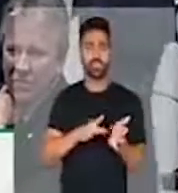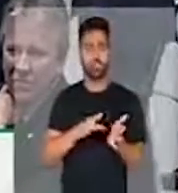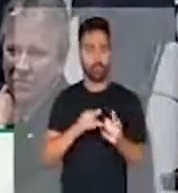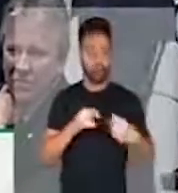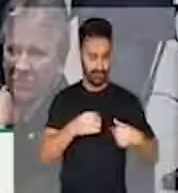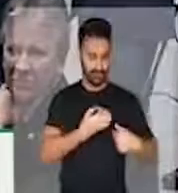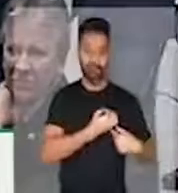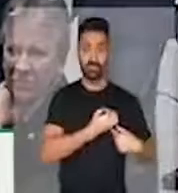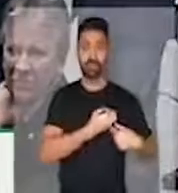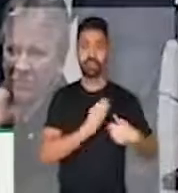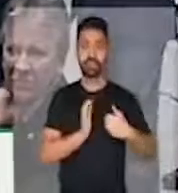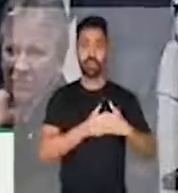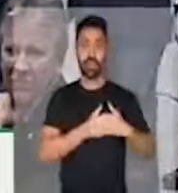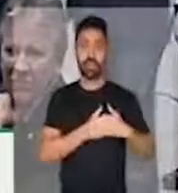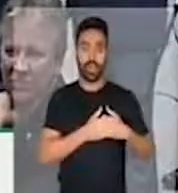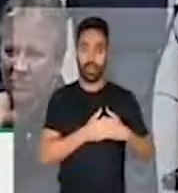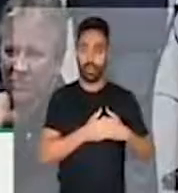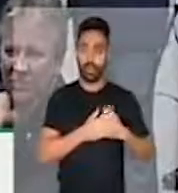parlamentar, porque